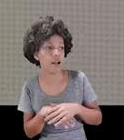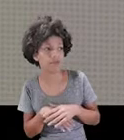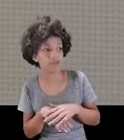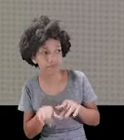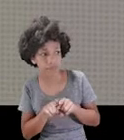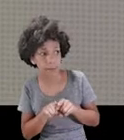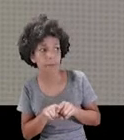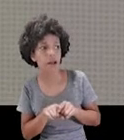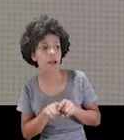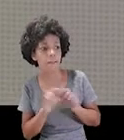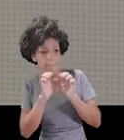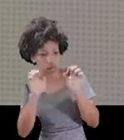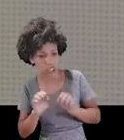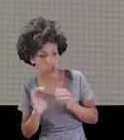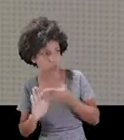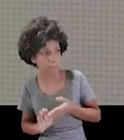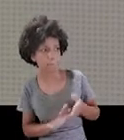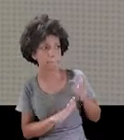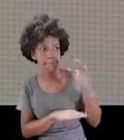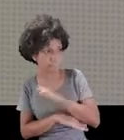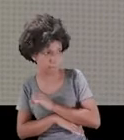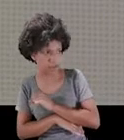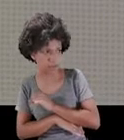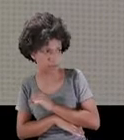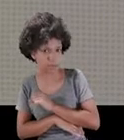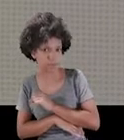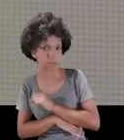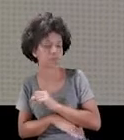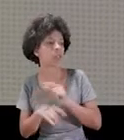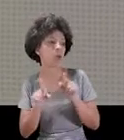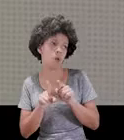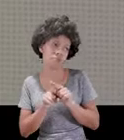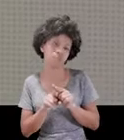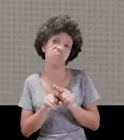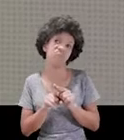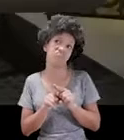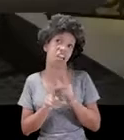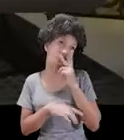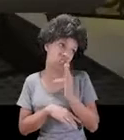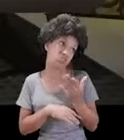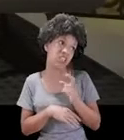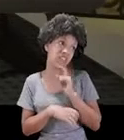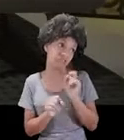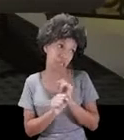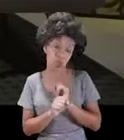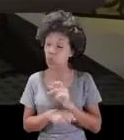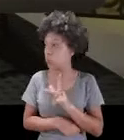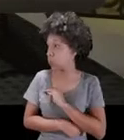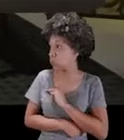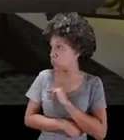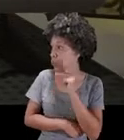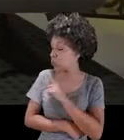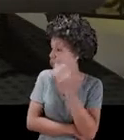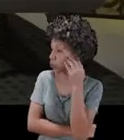é feito também das coisas das estruturas temporárias e eu acho que também desse frio então